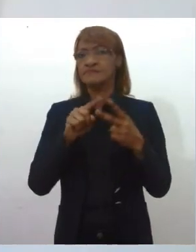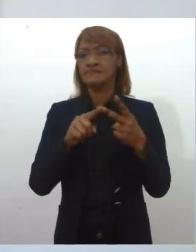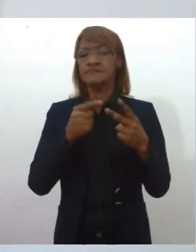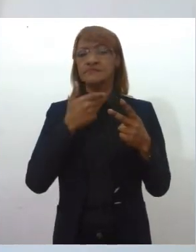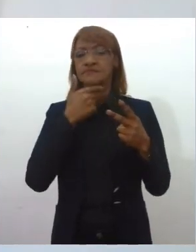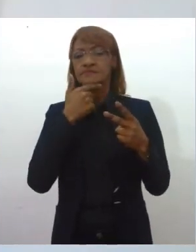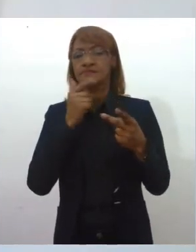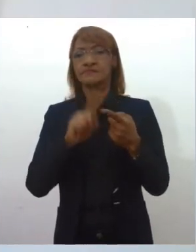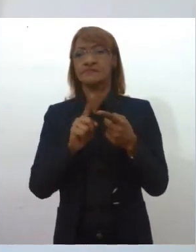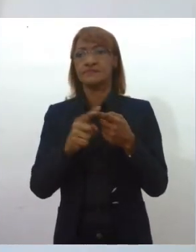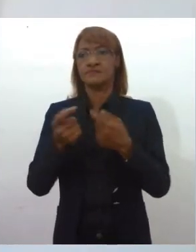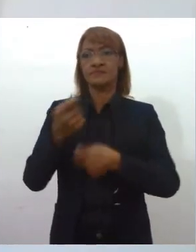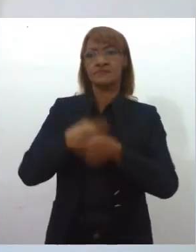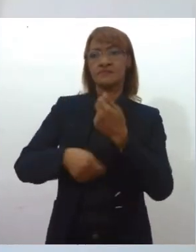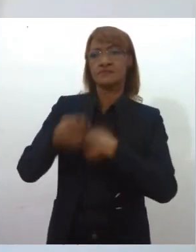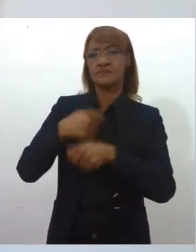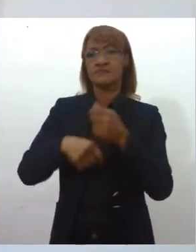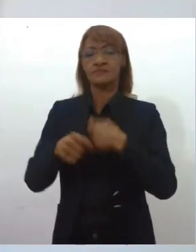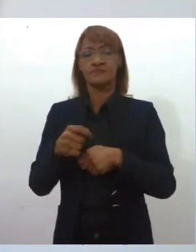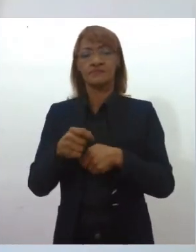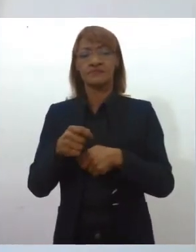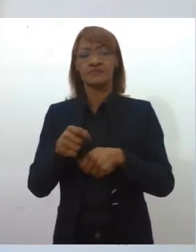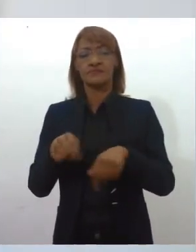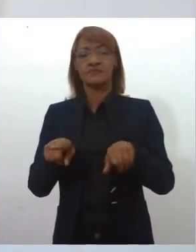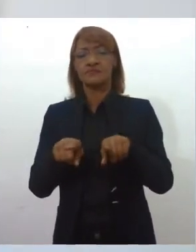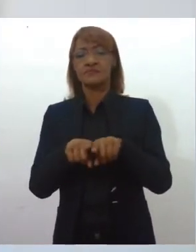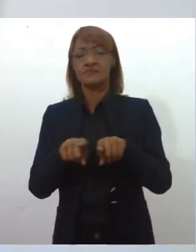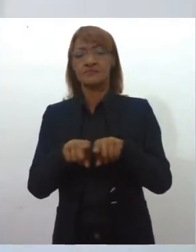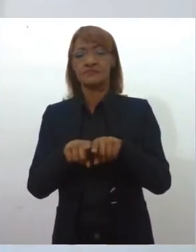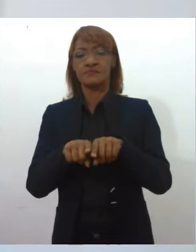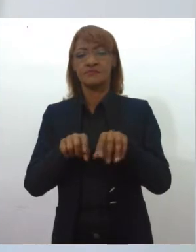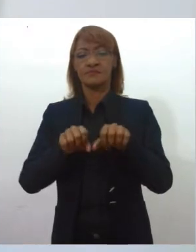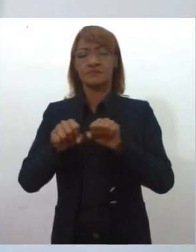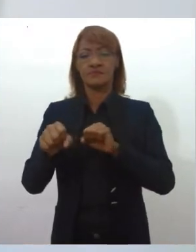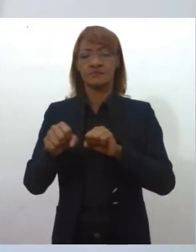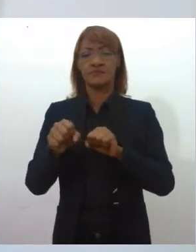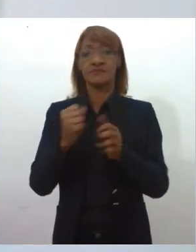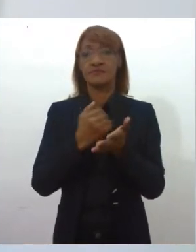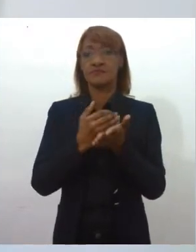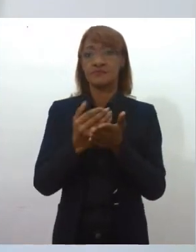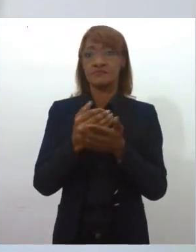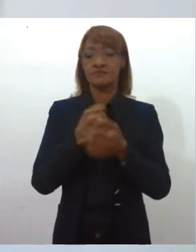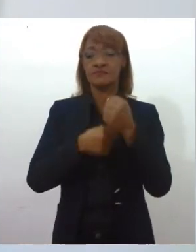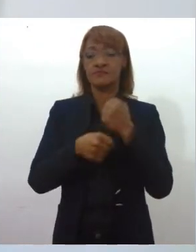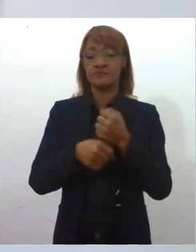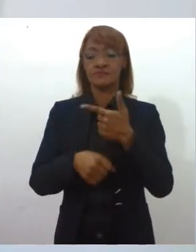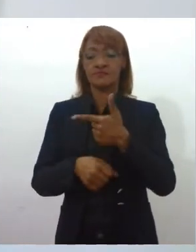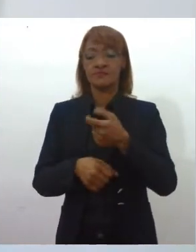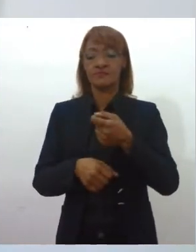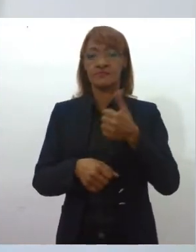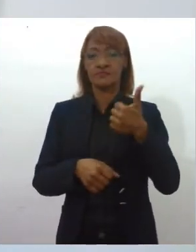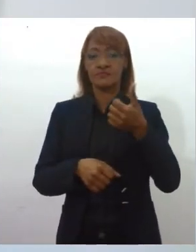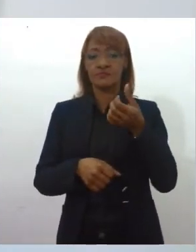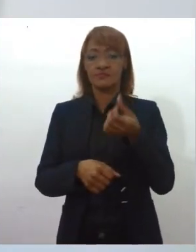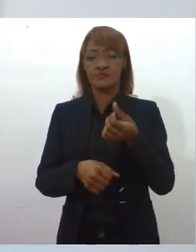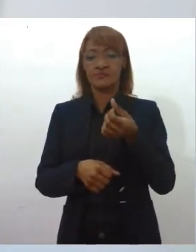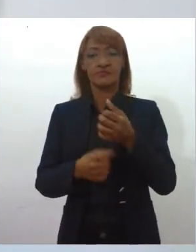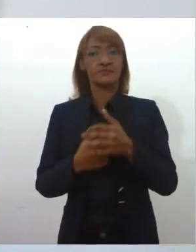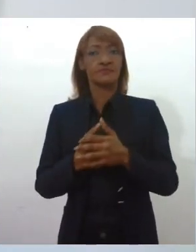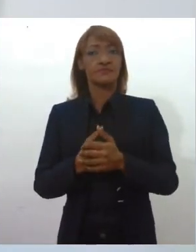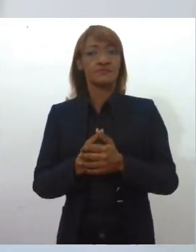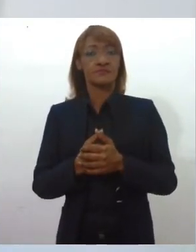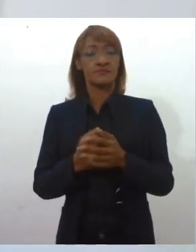área de administração, economia, tem a questão da formação a partir de 2016, e o outro para também na área